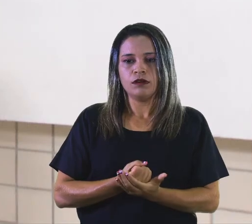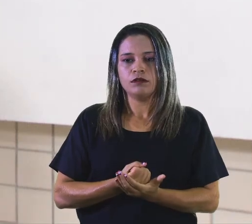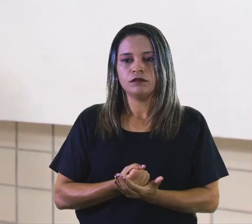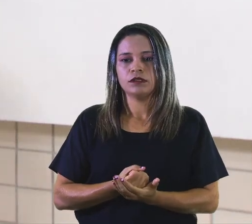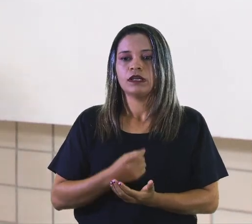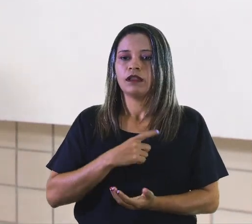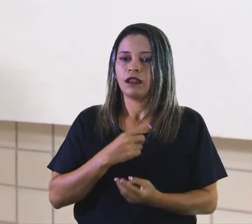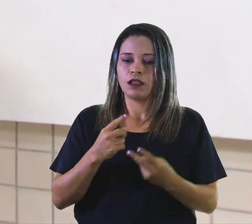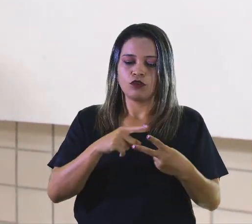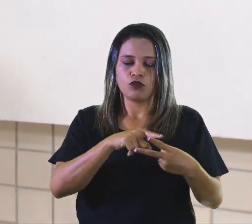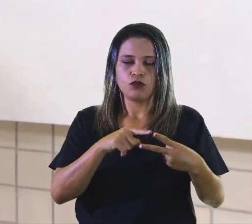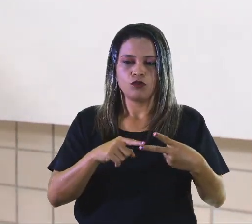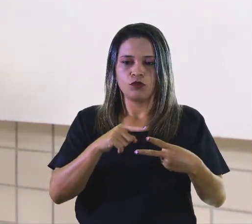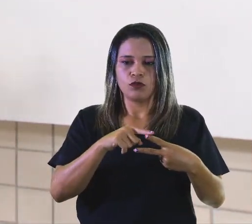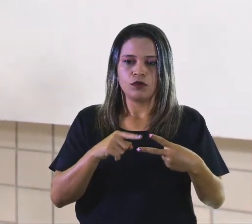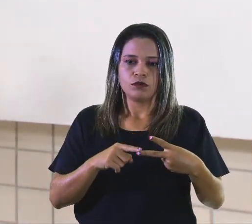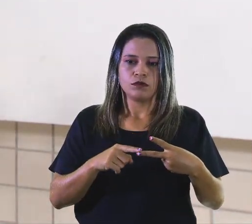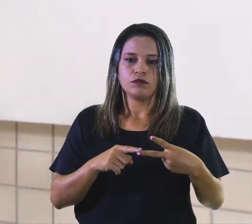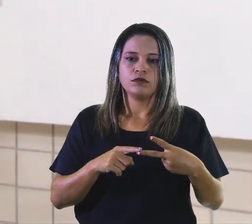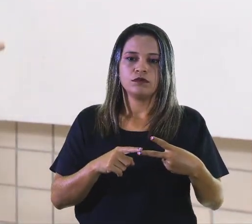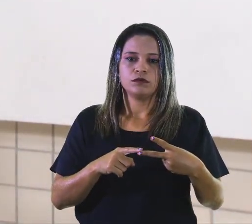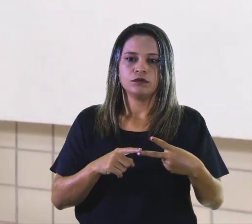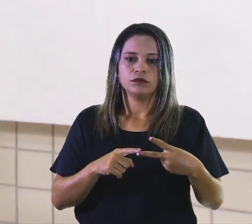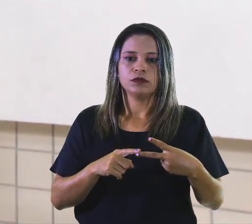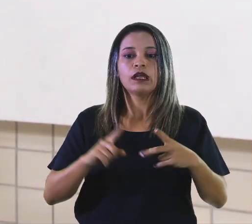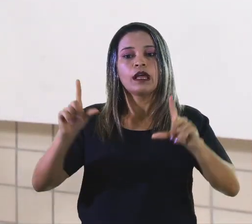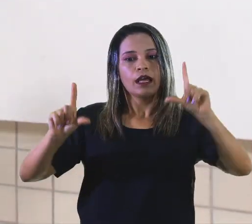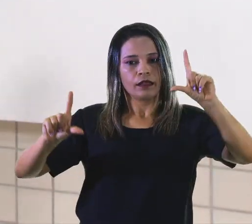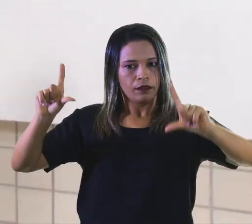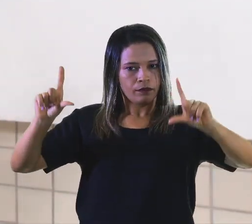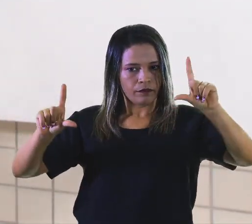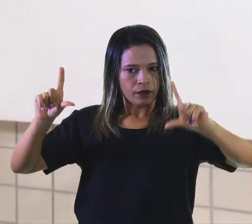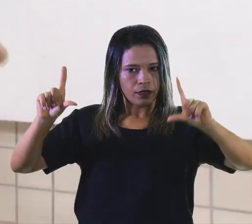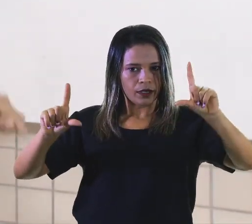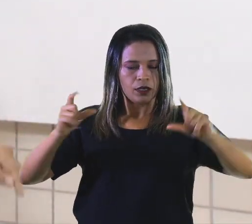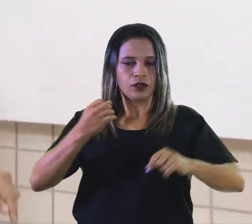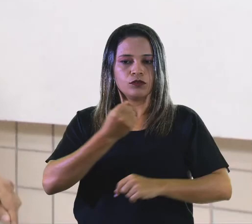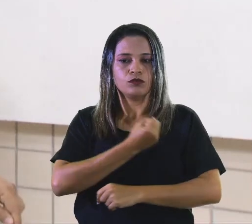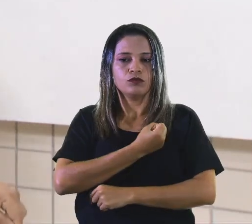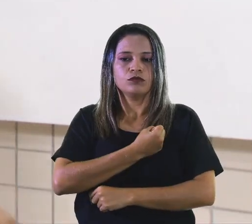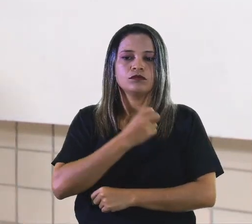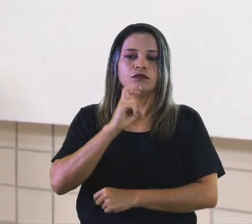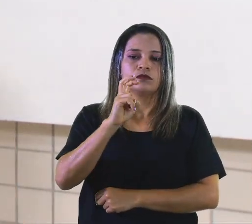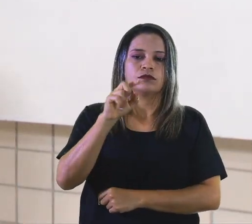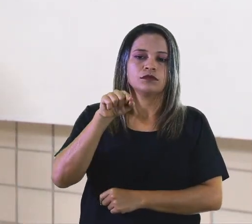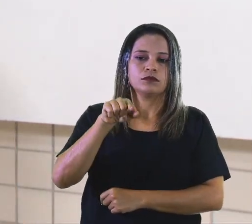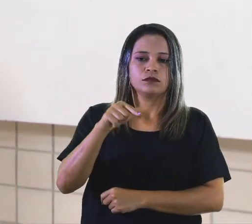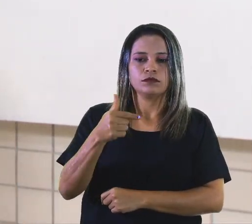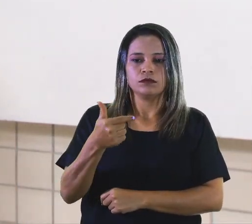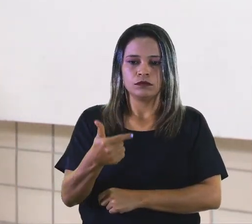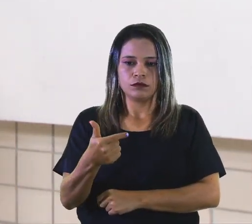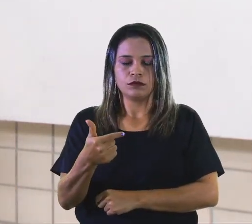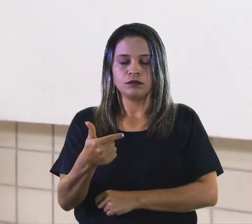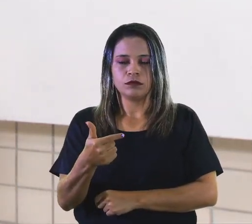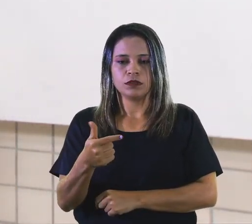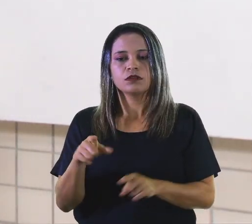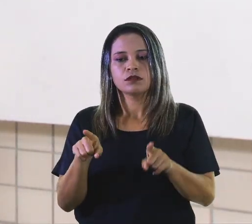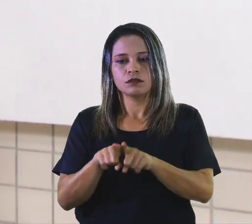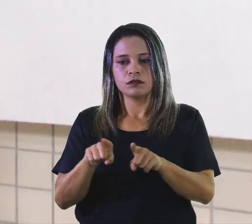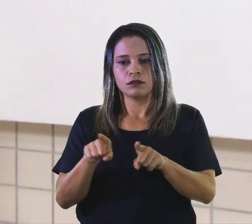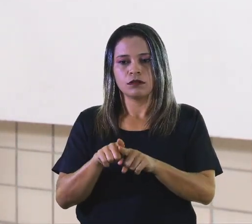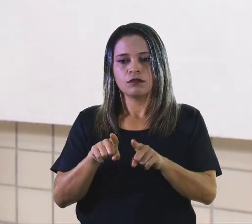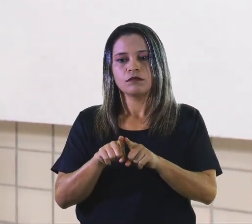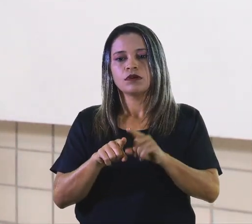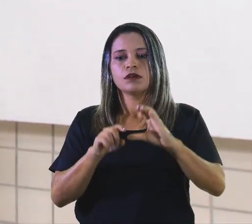dois caminhos. Você tem a TV aberta no canal 5.2 e você tem lá